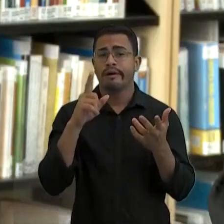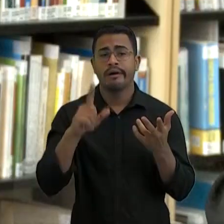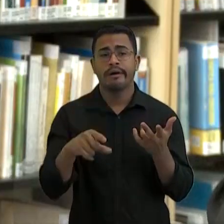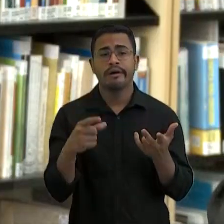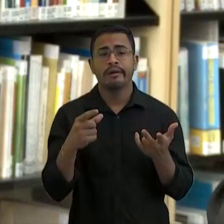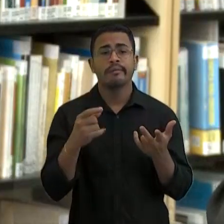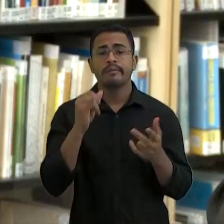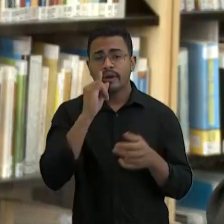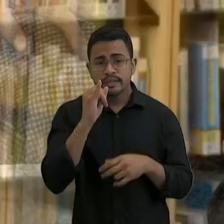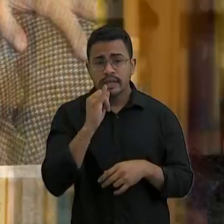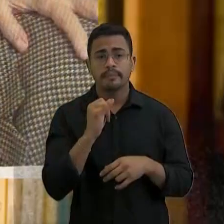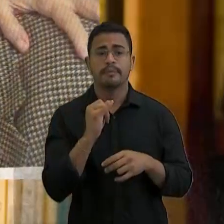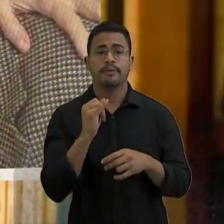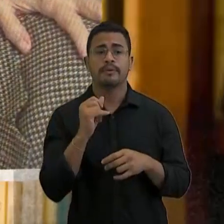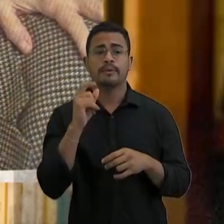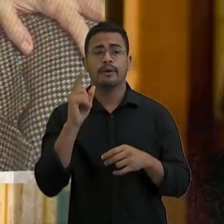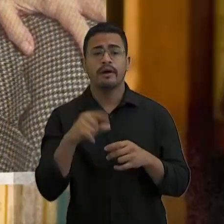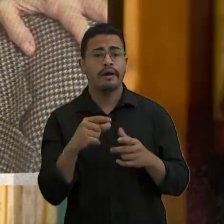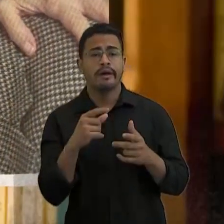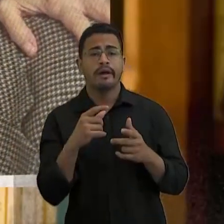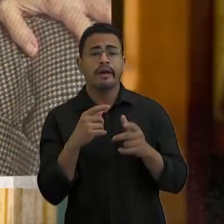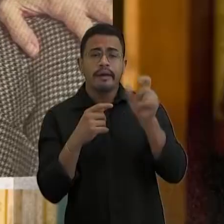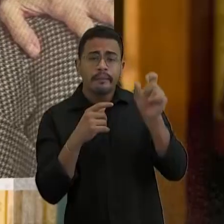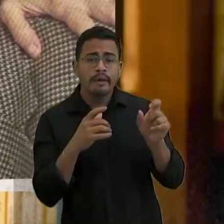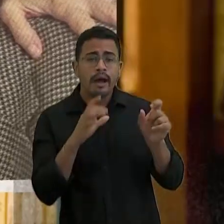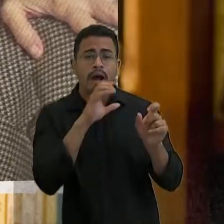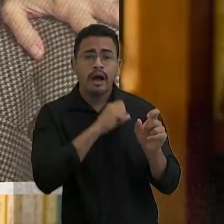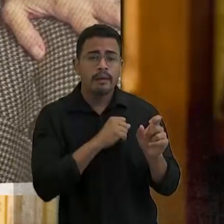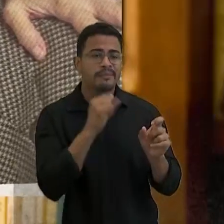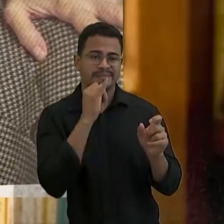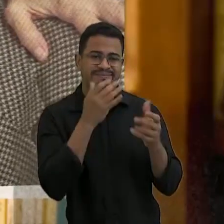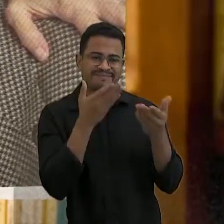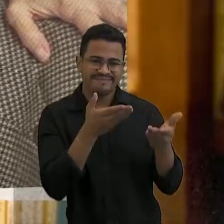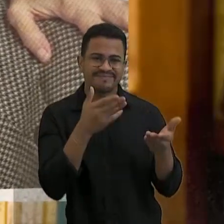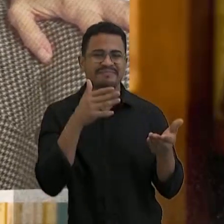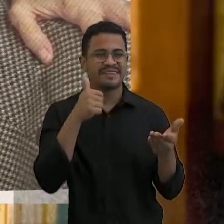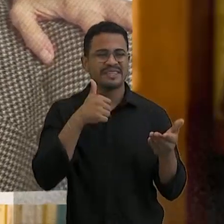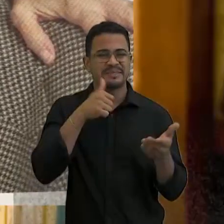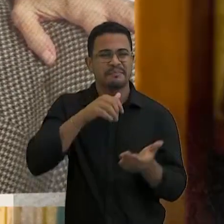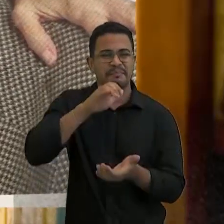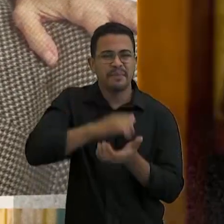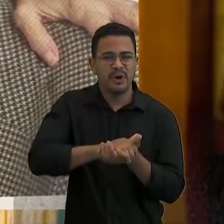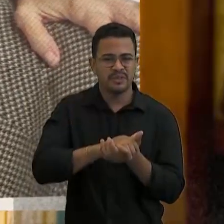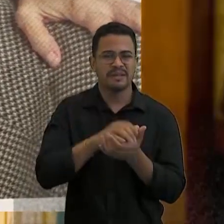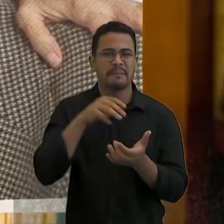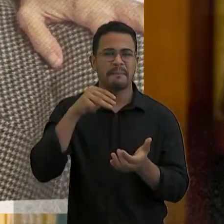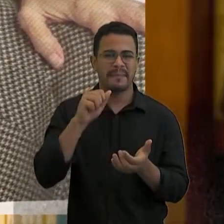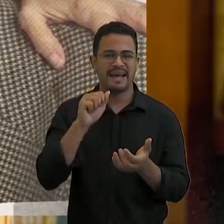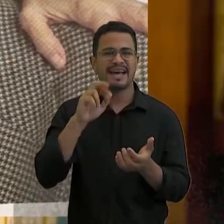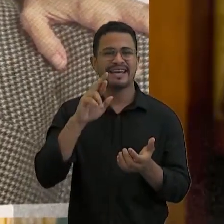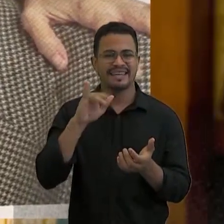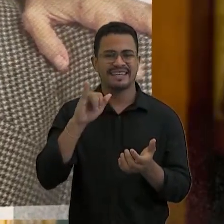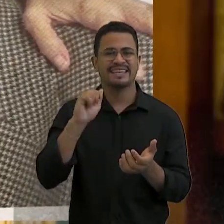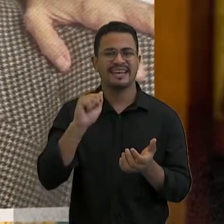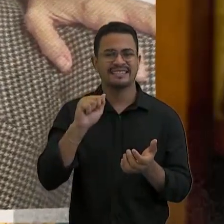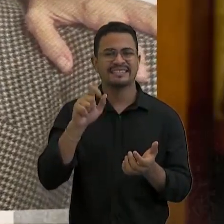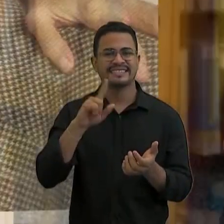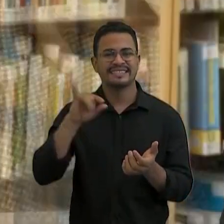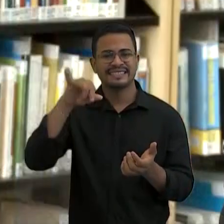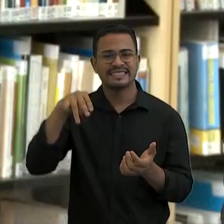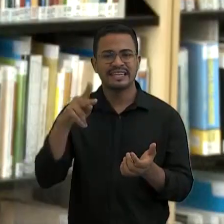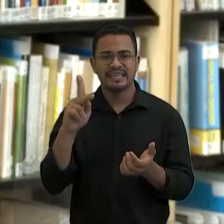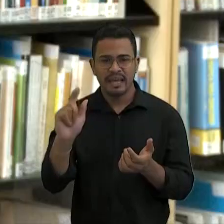a criatura amada, no caso a minha mulher Mariazinha. Sua musa tenho inspiradora. Vários poemas